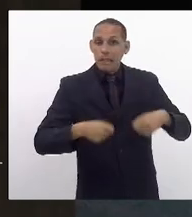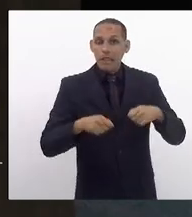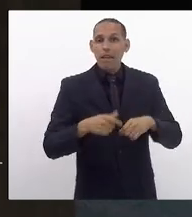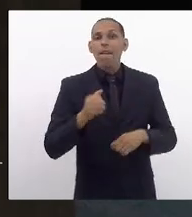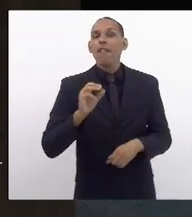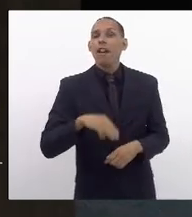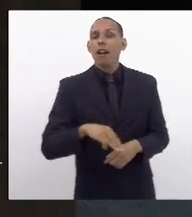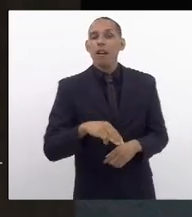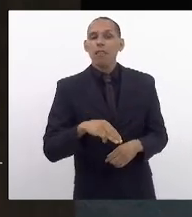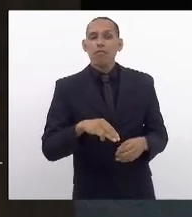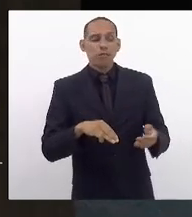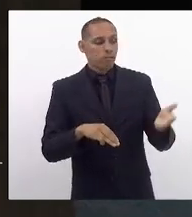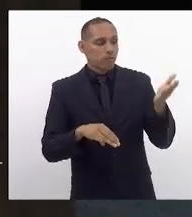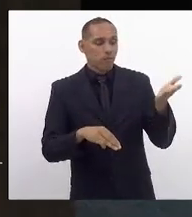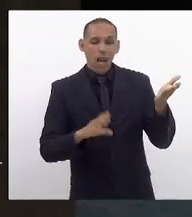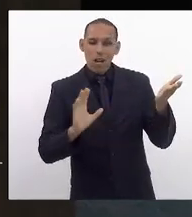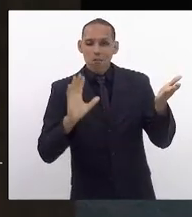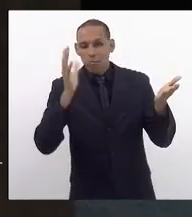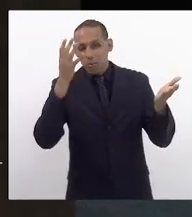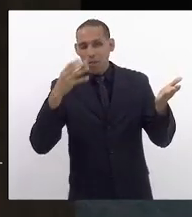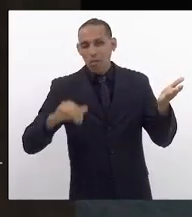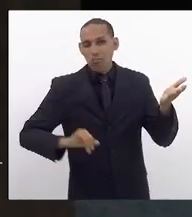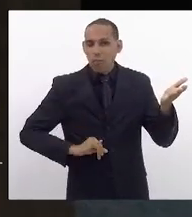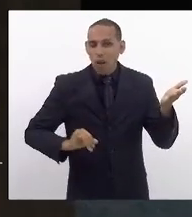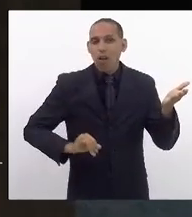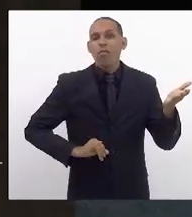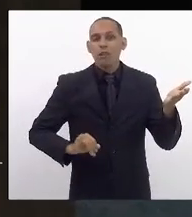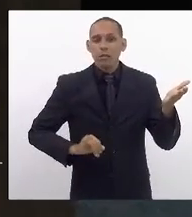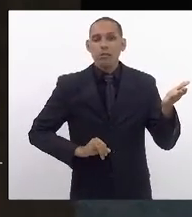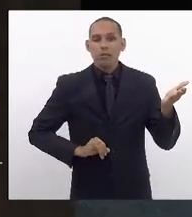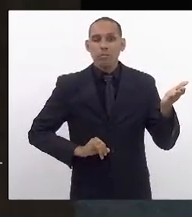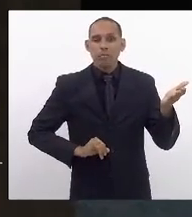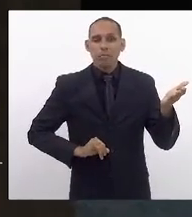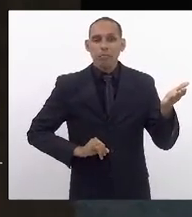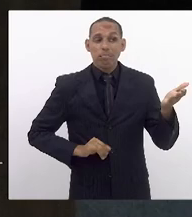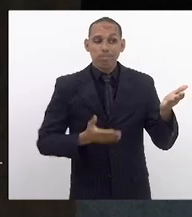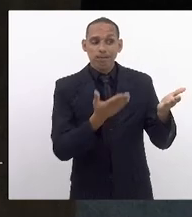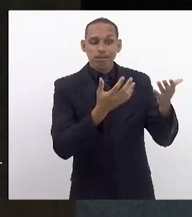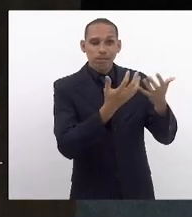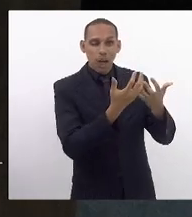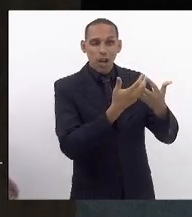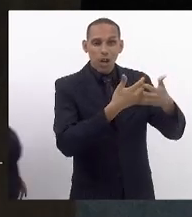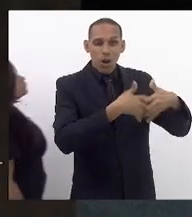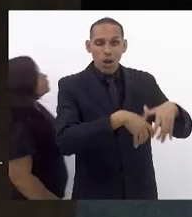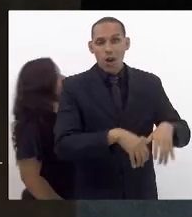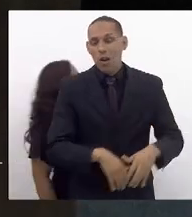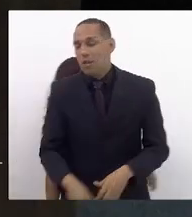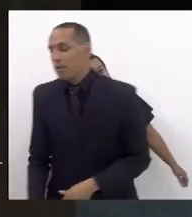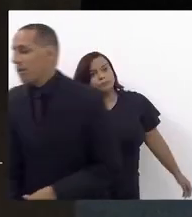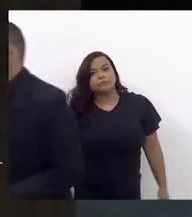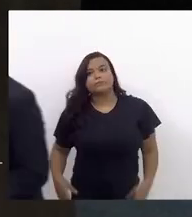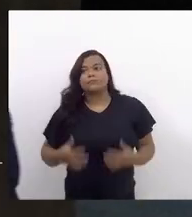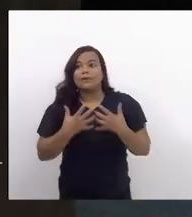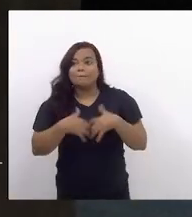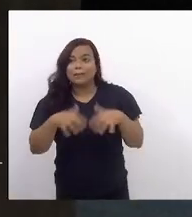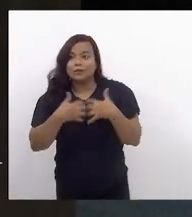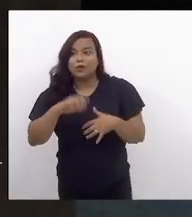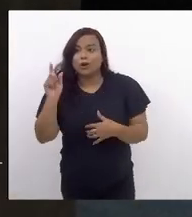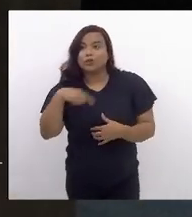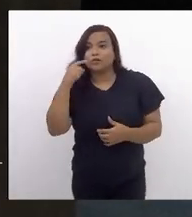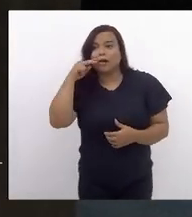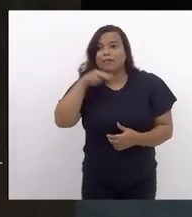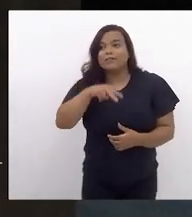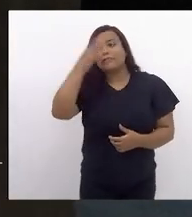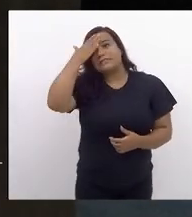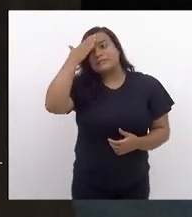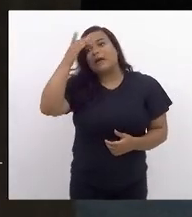estão em calamidade pública. E para Petrópolis, nós tivemos oportunidade de